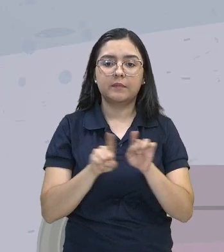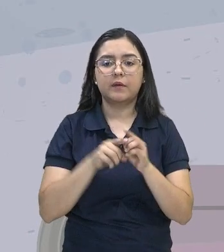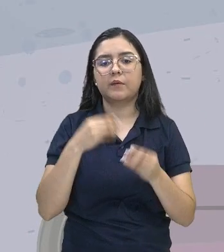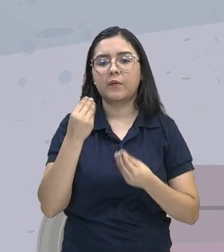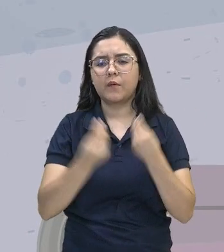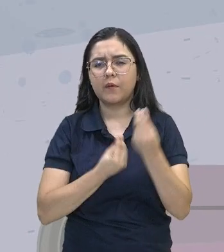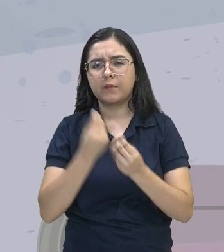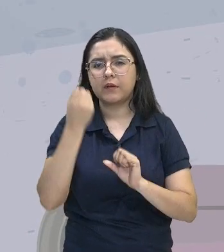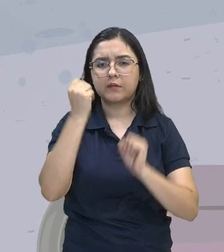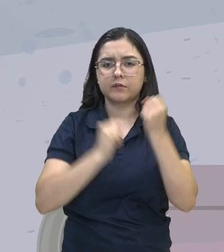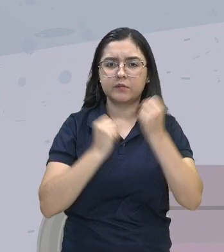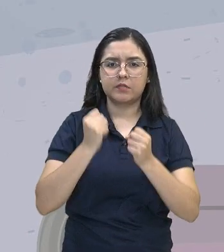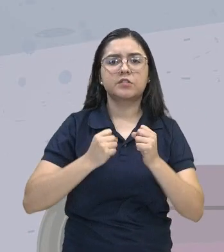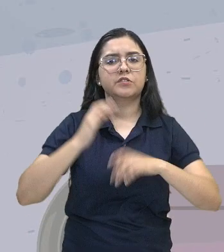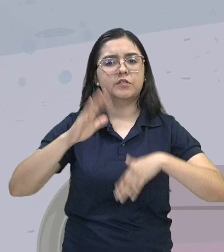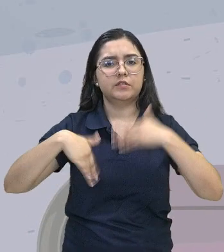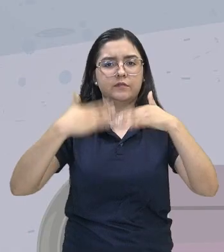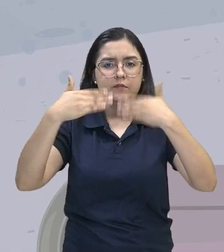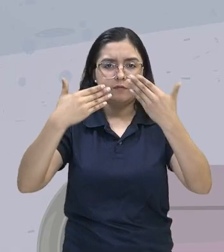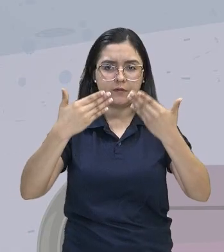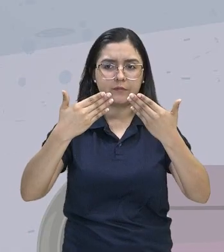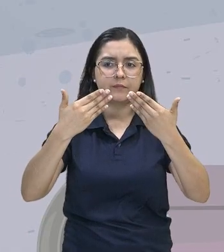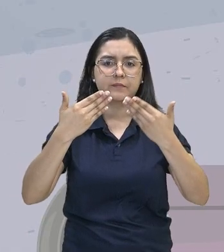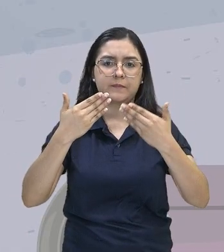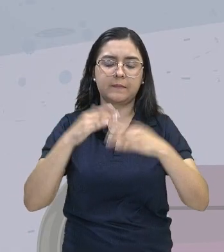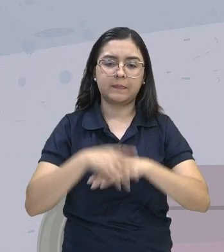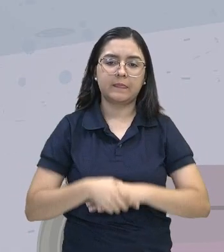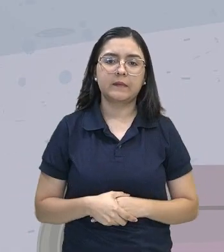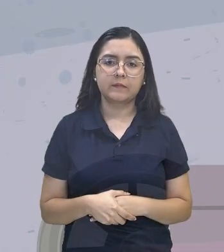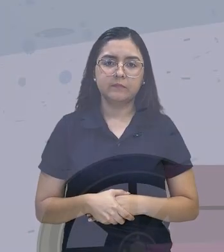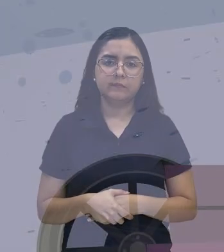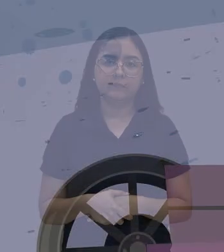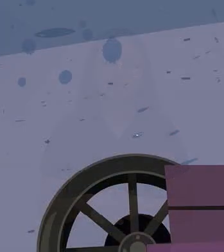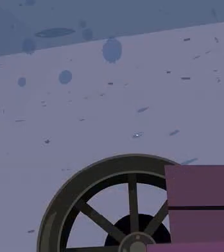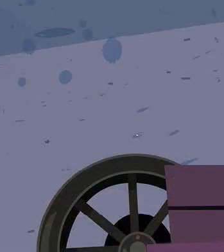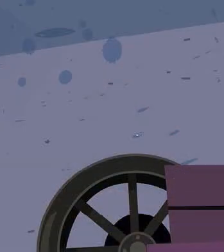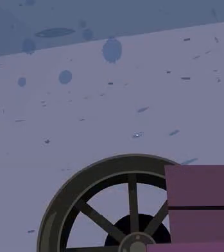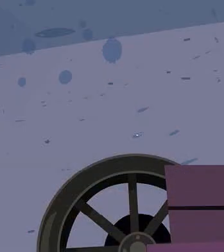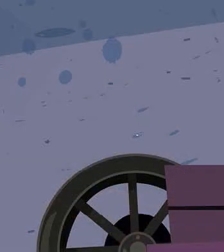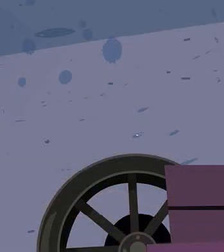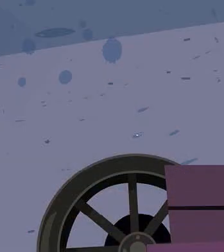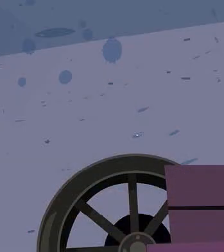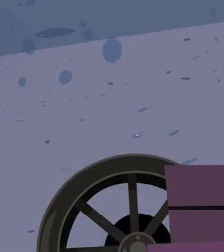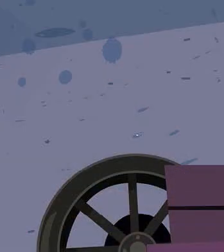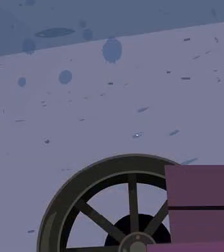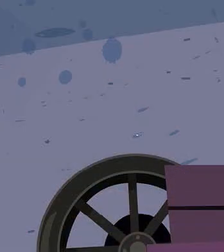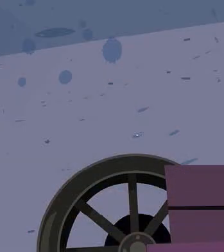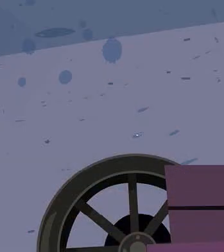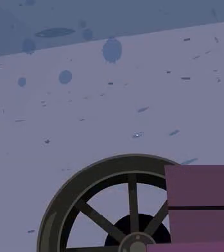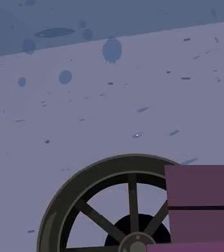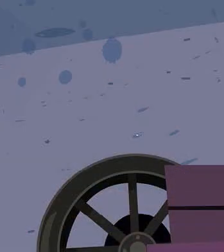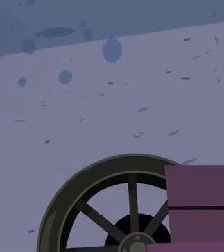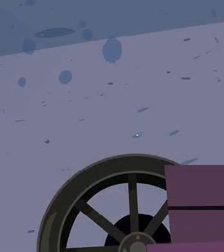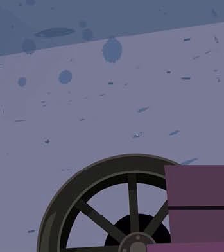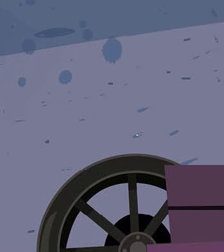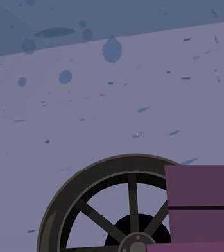a indústria cresceu em níveis nunca antes vistos, de forma exponencial. Beleza, gente? Então a